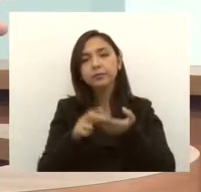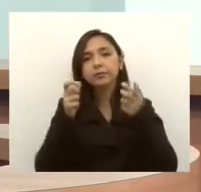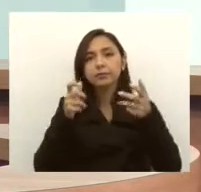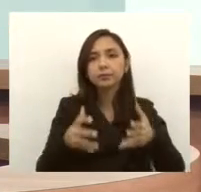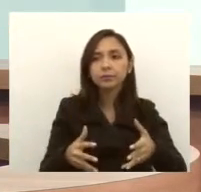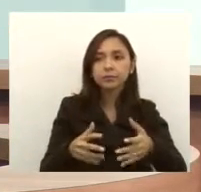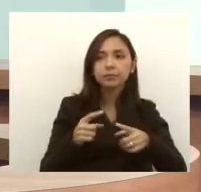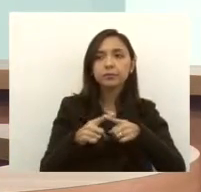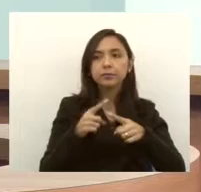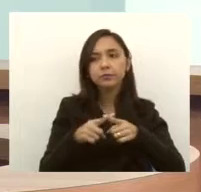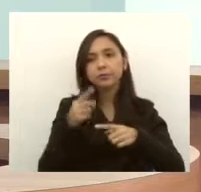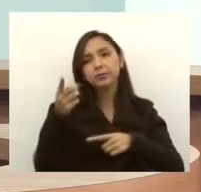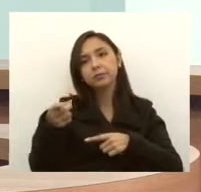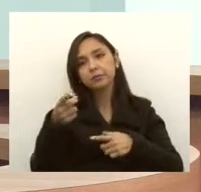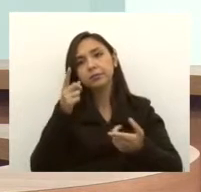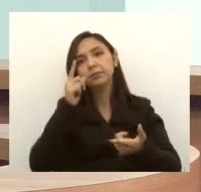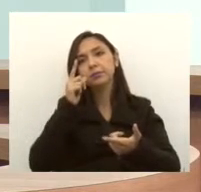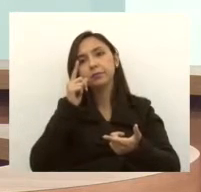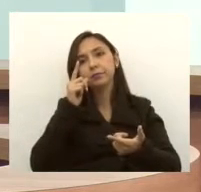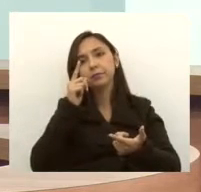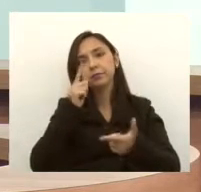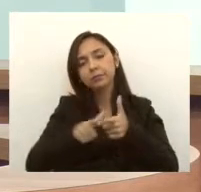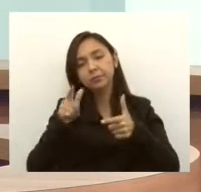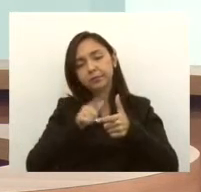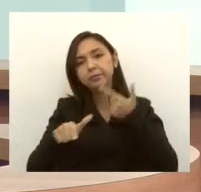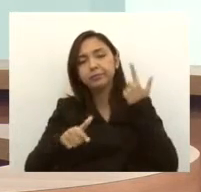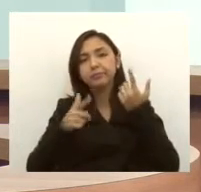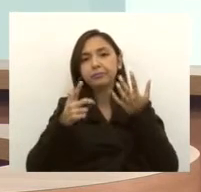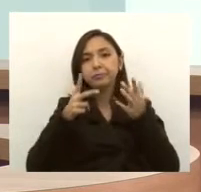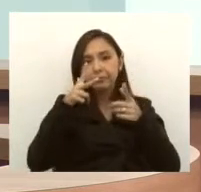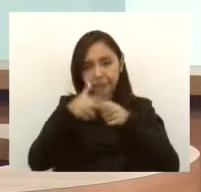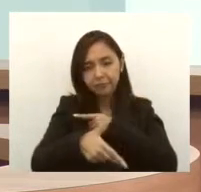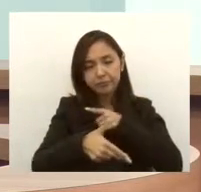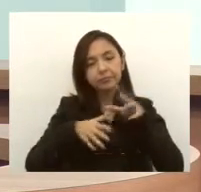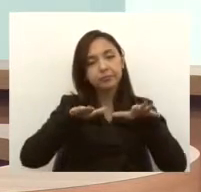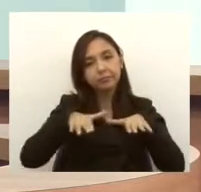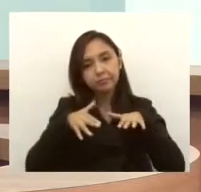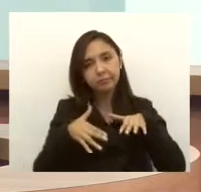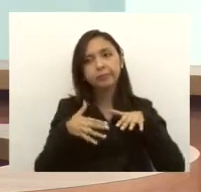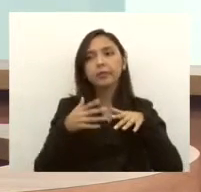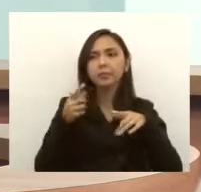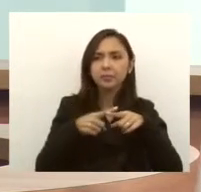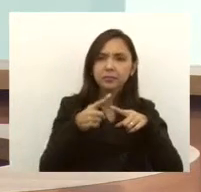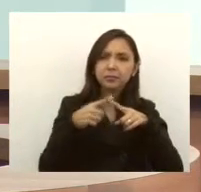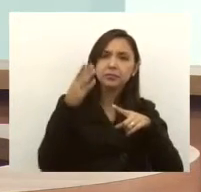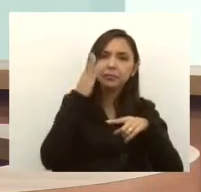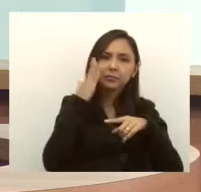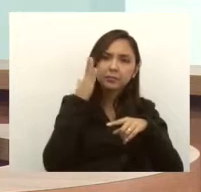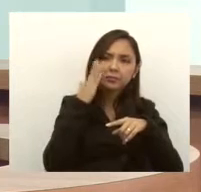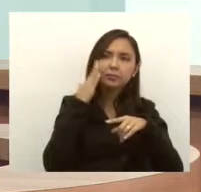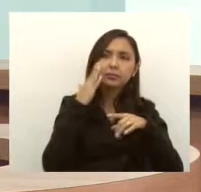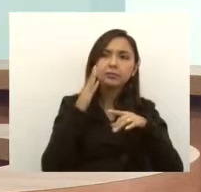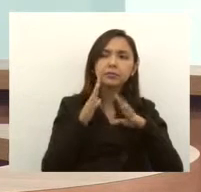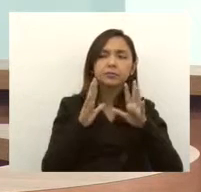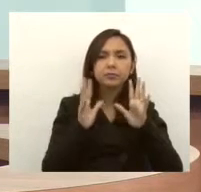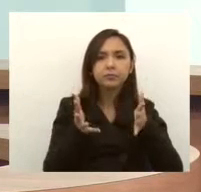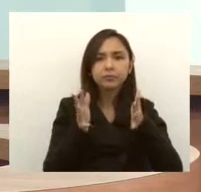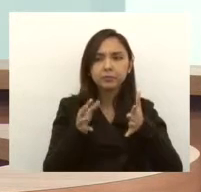justificar, para não emperrar a sessão, senhor presidente. Porque nós sabemos que, de novo, já